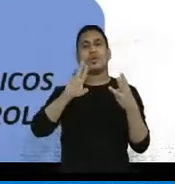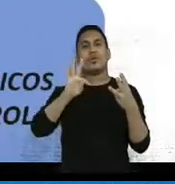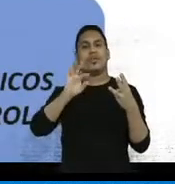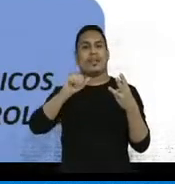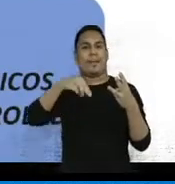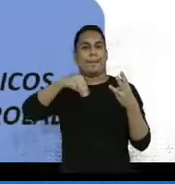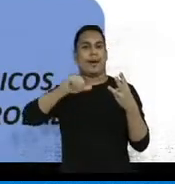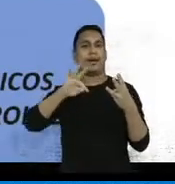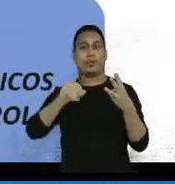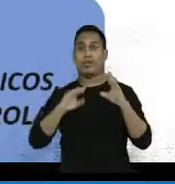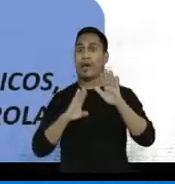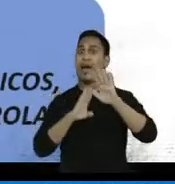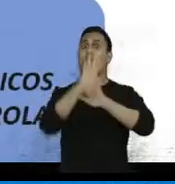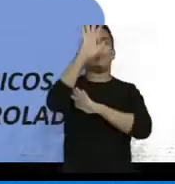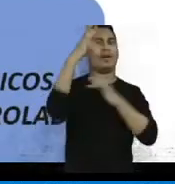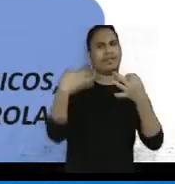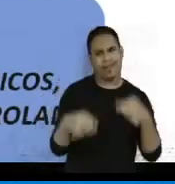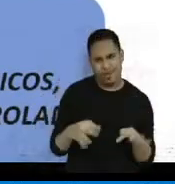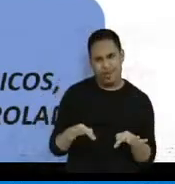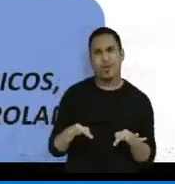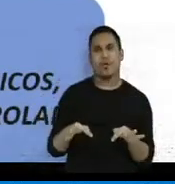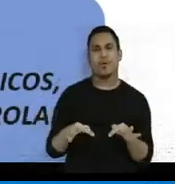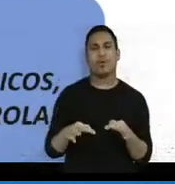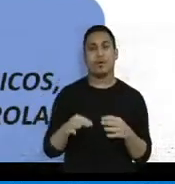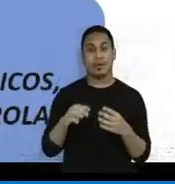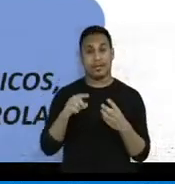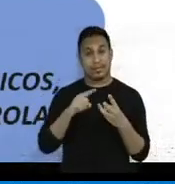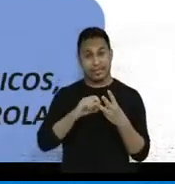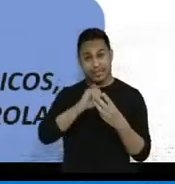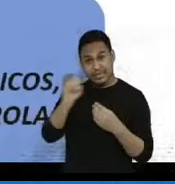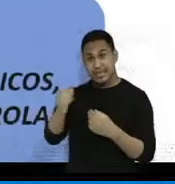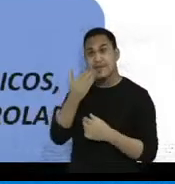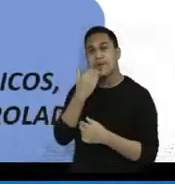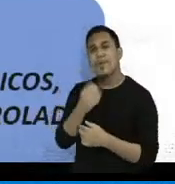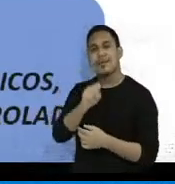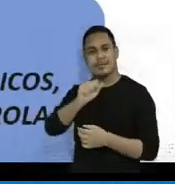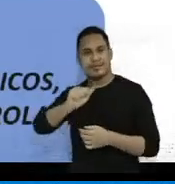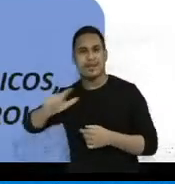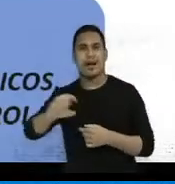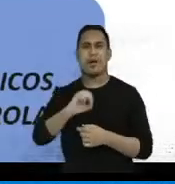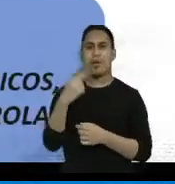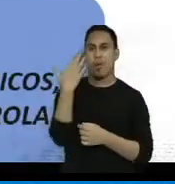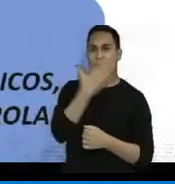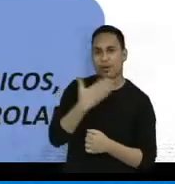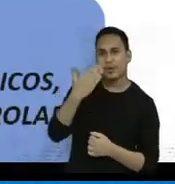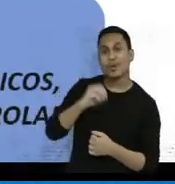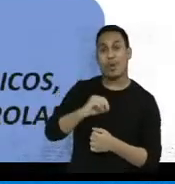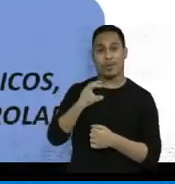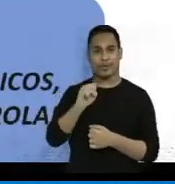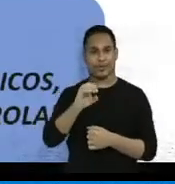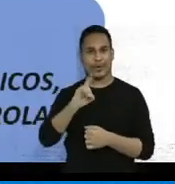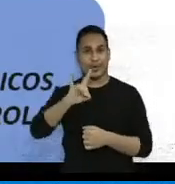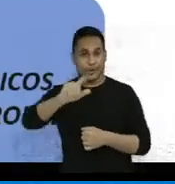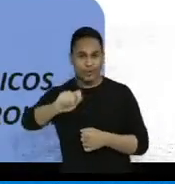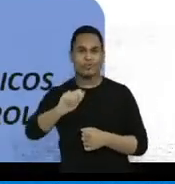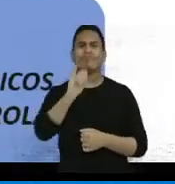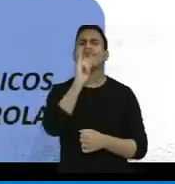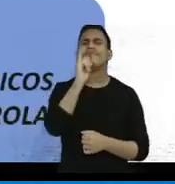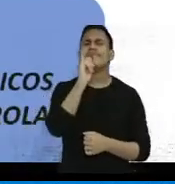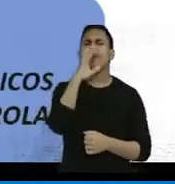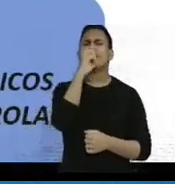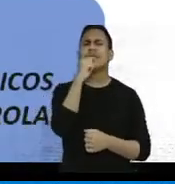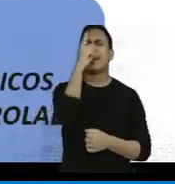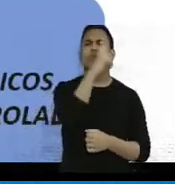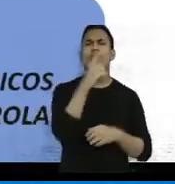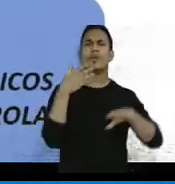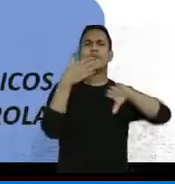glutamato e fazem você ficar mais dolorida. Não tem aquele final de semana que você foi num churrasco, aloprou lá na